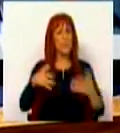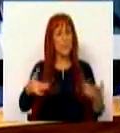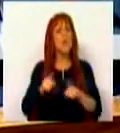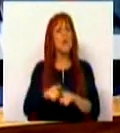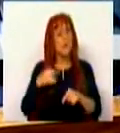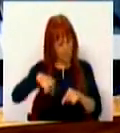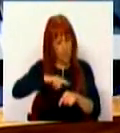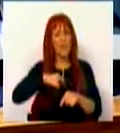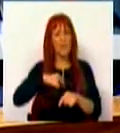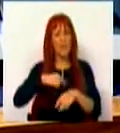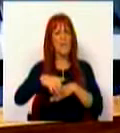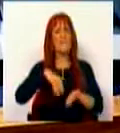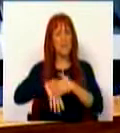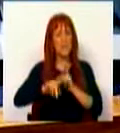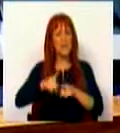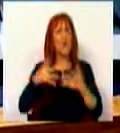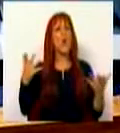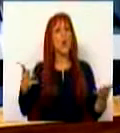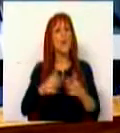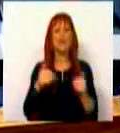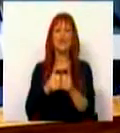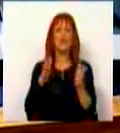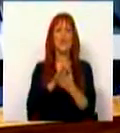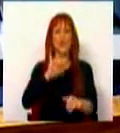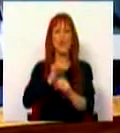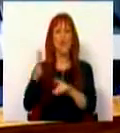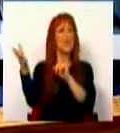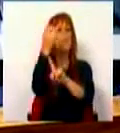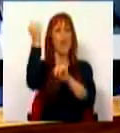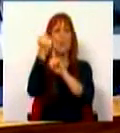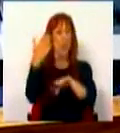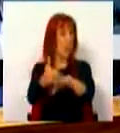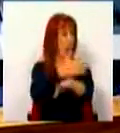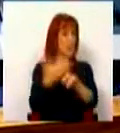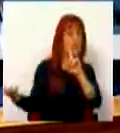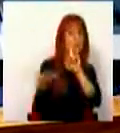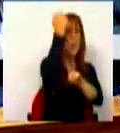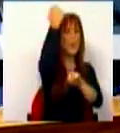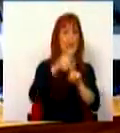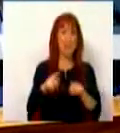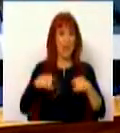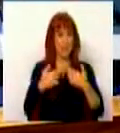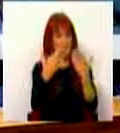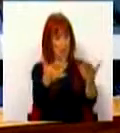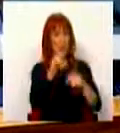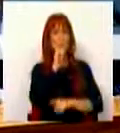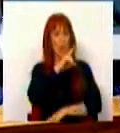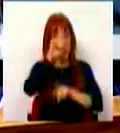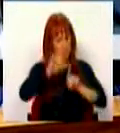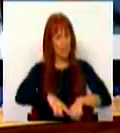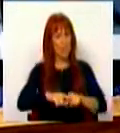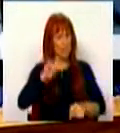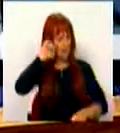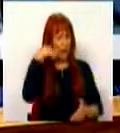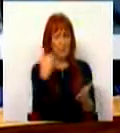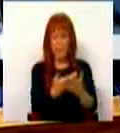vamos fazer com que todas as outras conquistas que já alcançámos, elas próprias, possam também ser